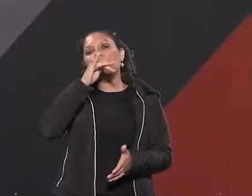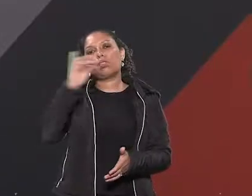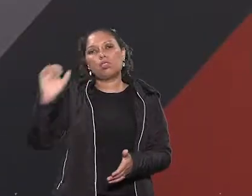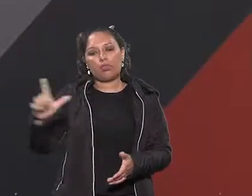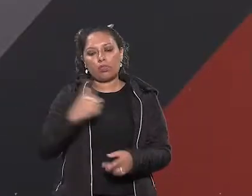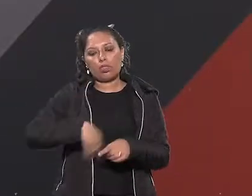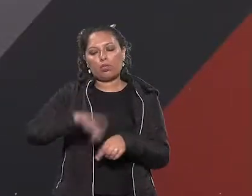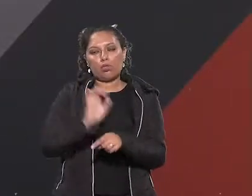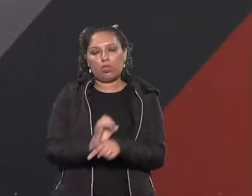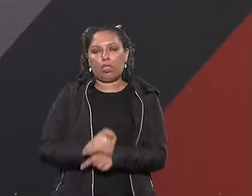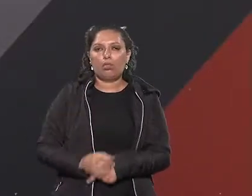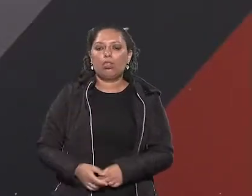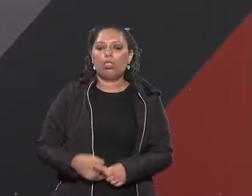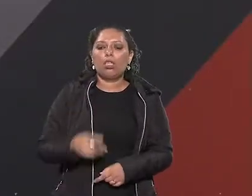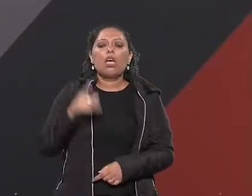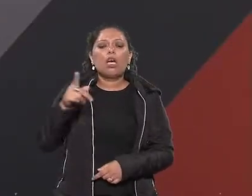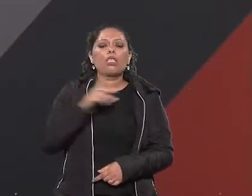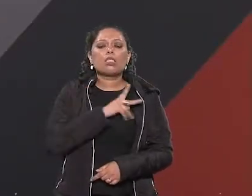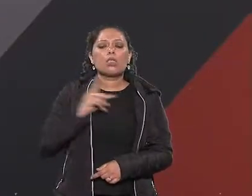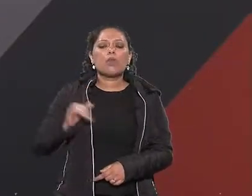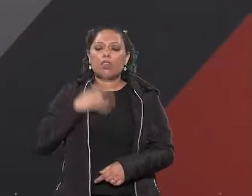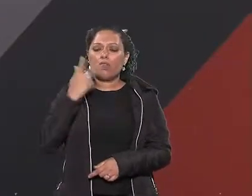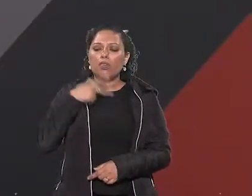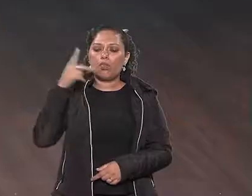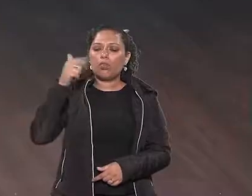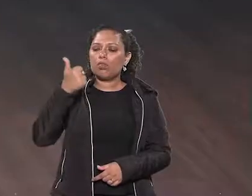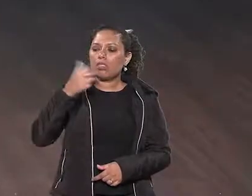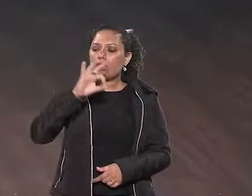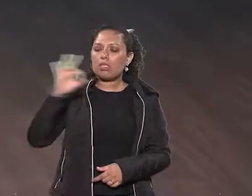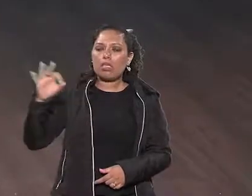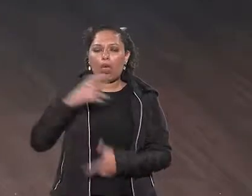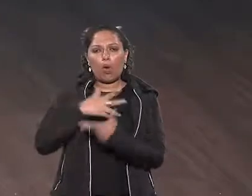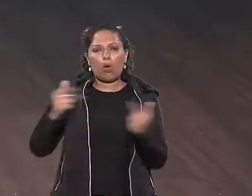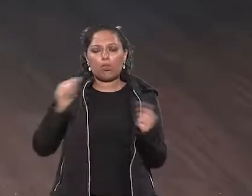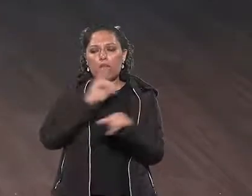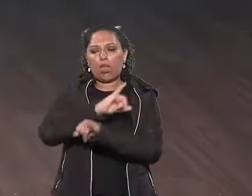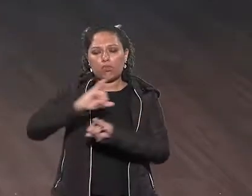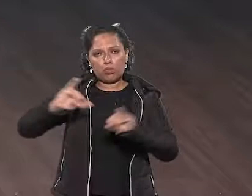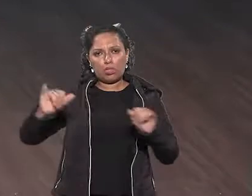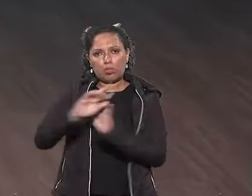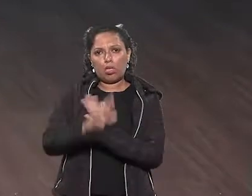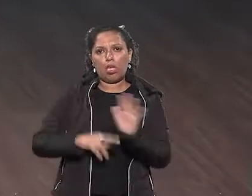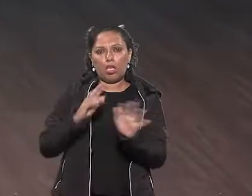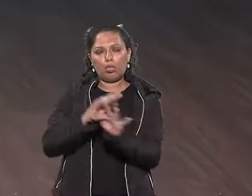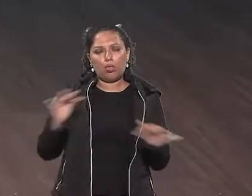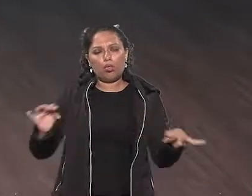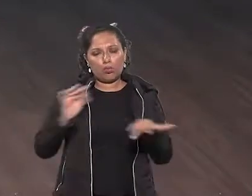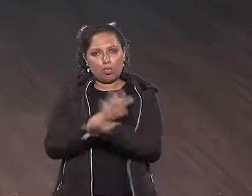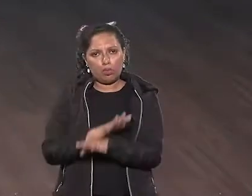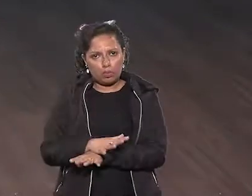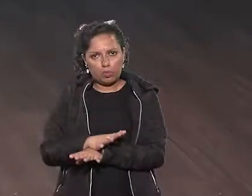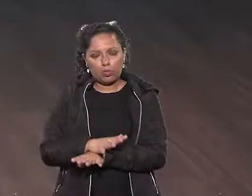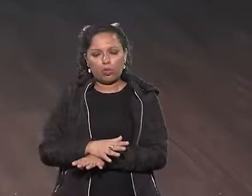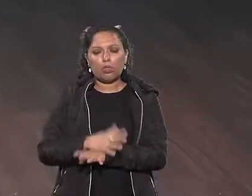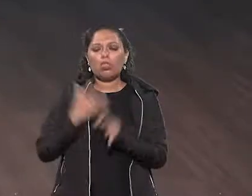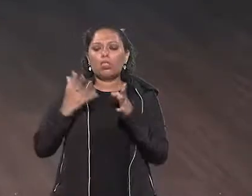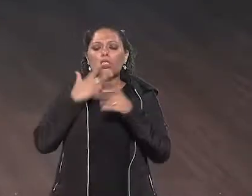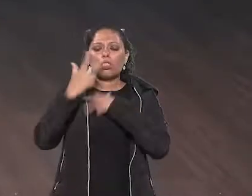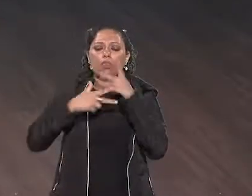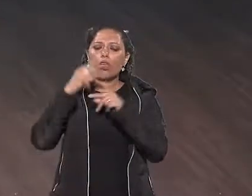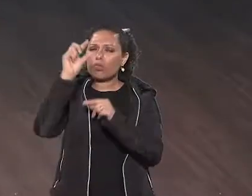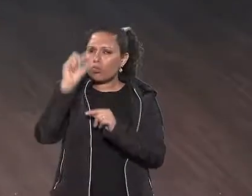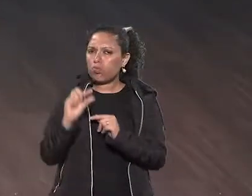Estado. Deputado, a CPI apresentou mais de 100 recomendações no seu relatório final. Queria que o senhor falasse